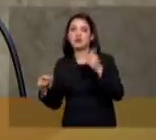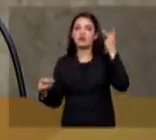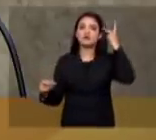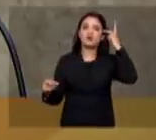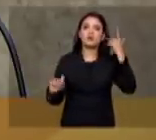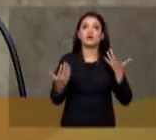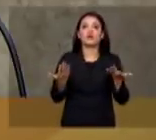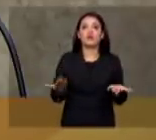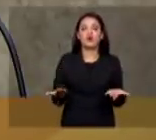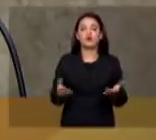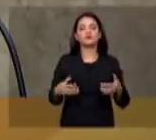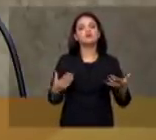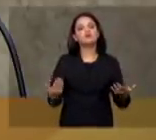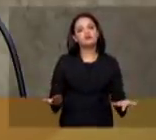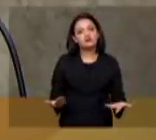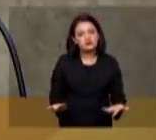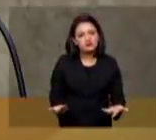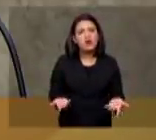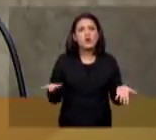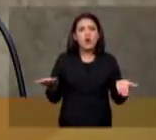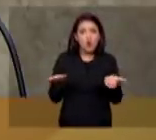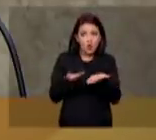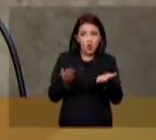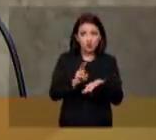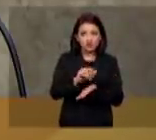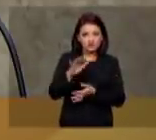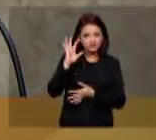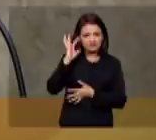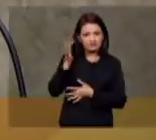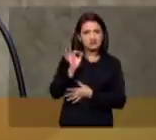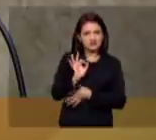agora no final, no início da sessão de hoje.